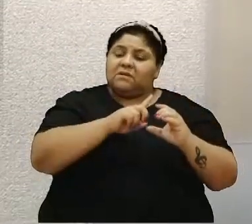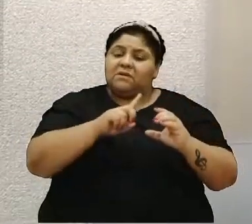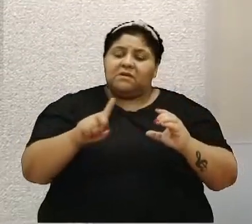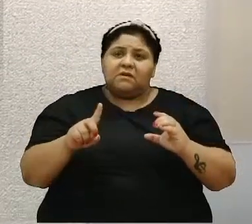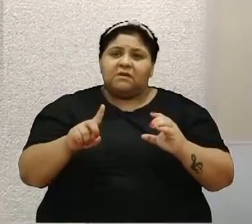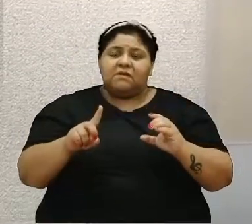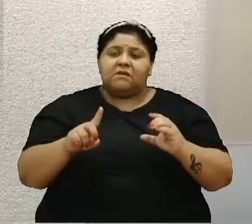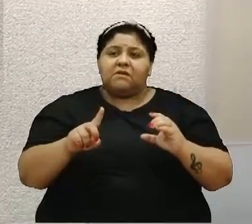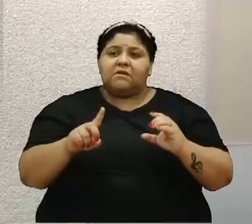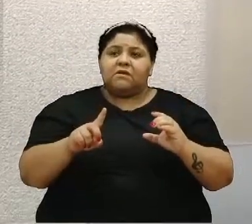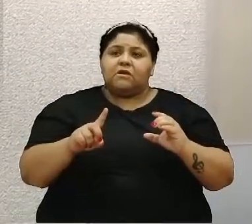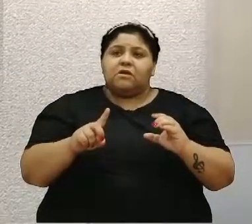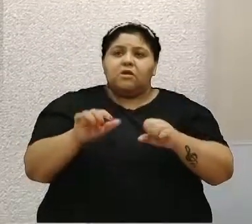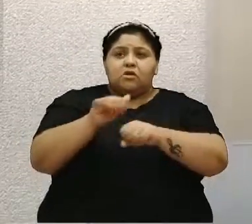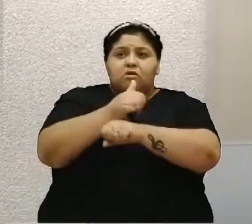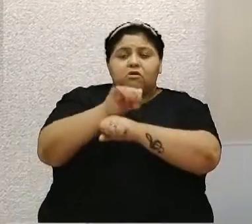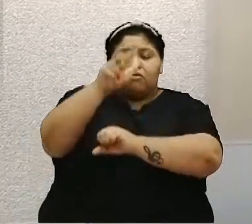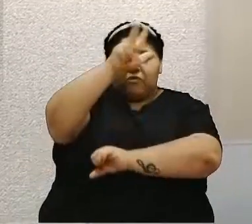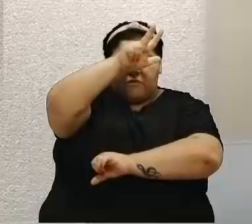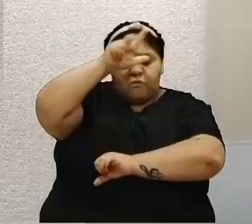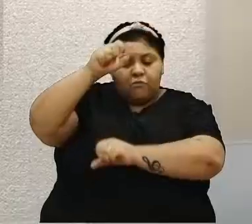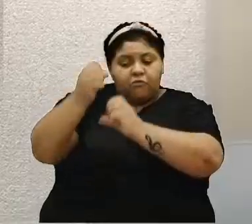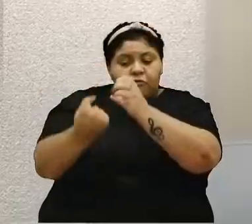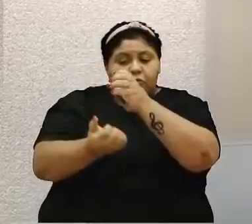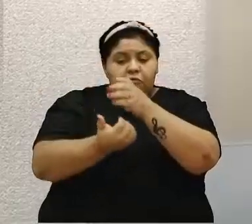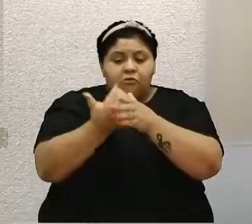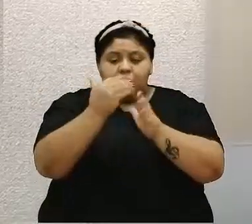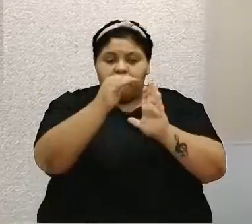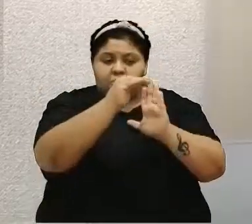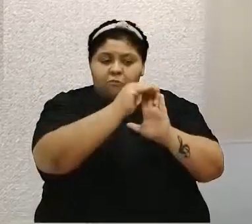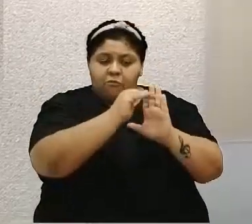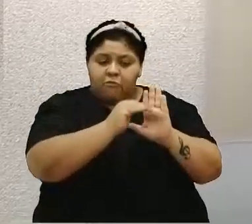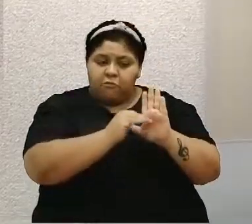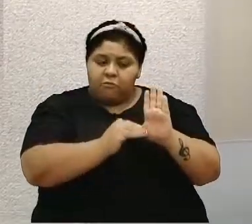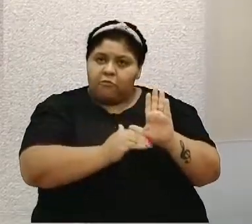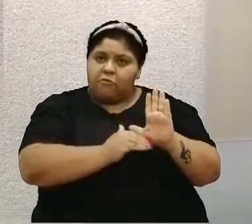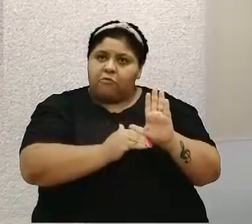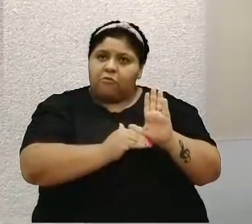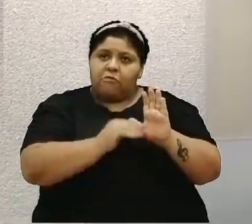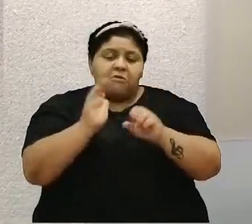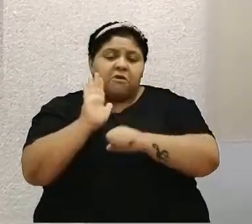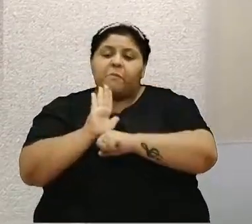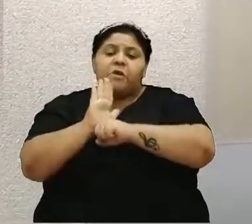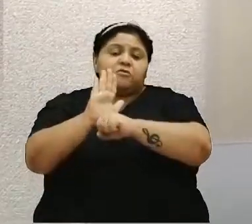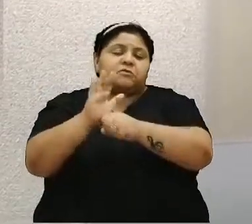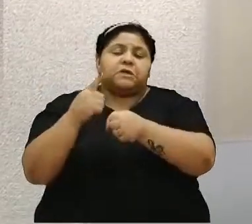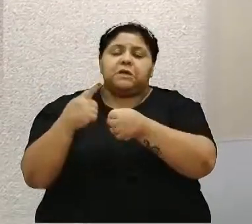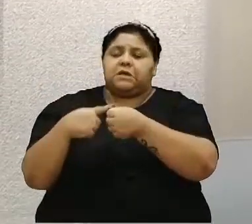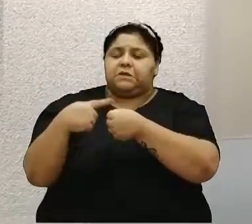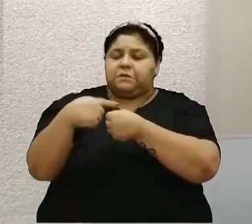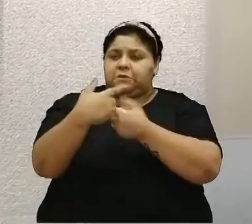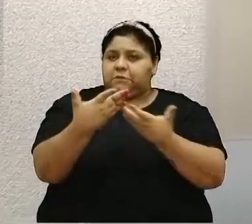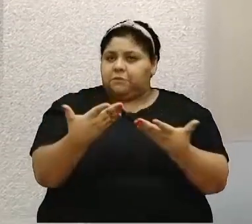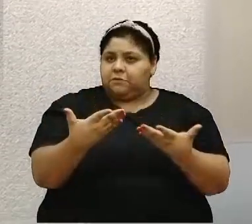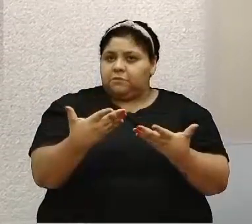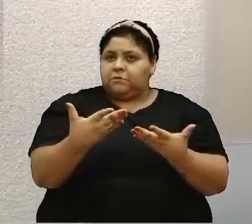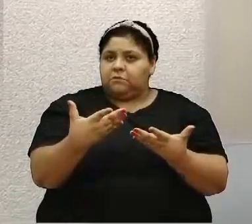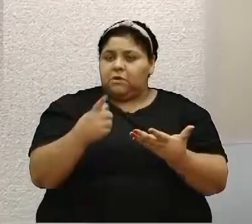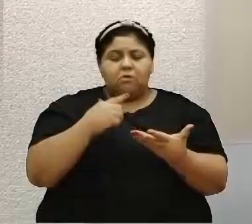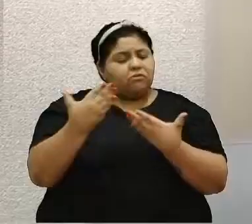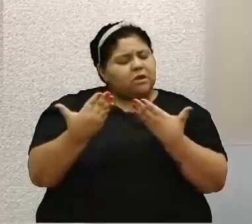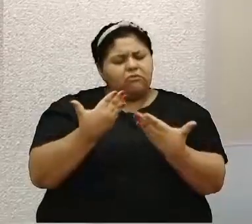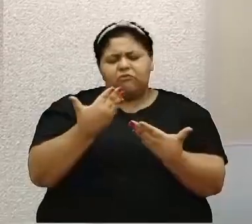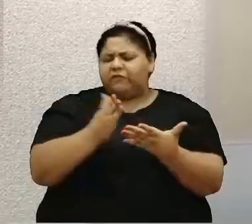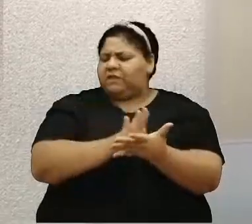os meios para que o prefeito implemente o seu programa, que virá em benefício da nossa cidade. Não tenho dúvida nenhuma